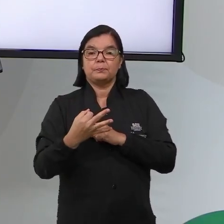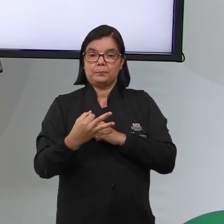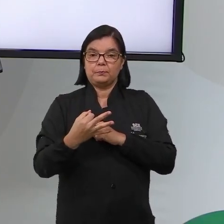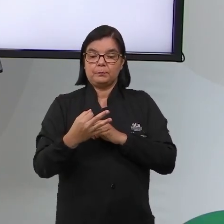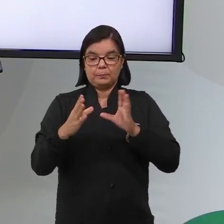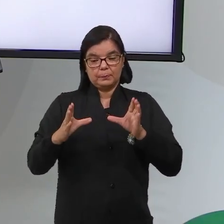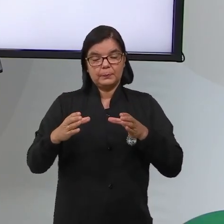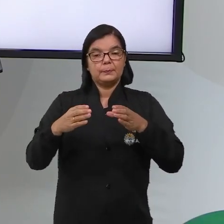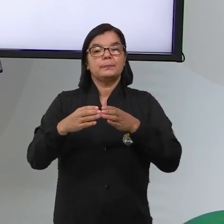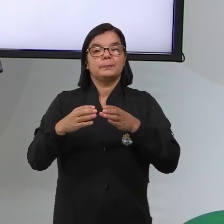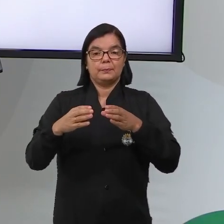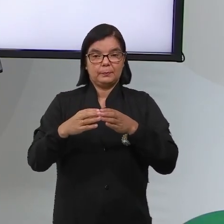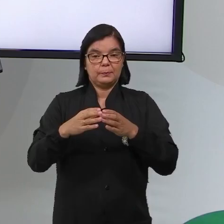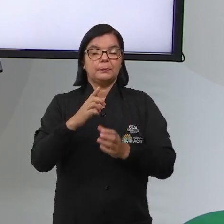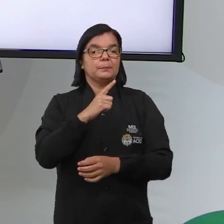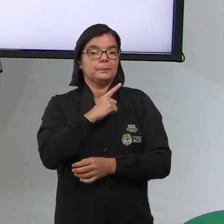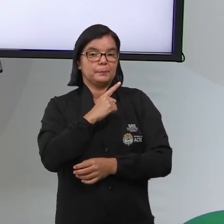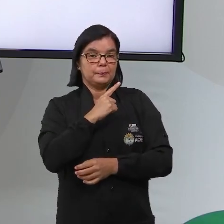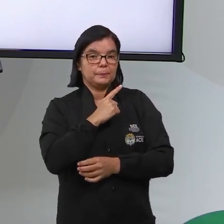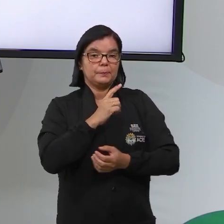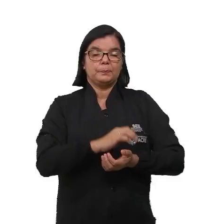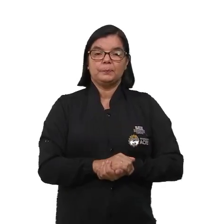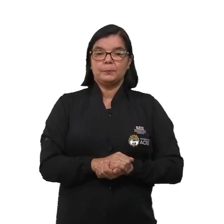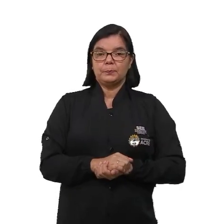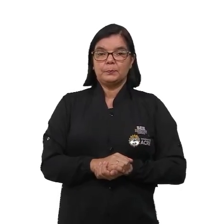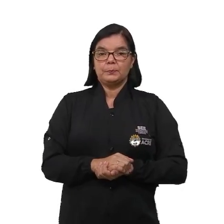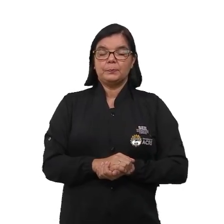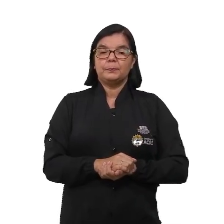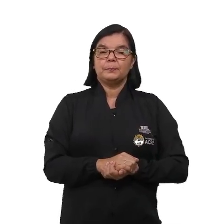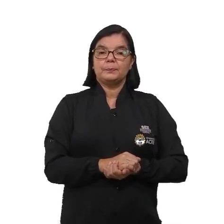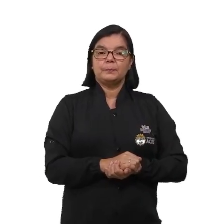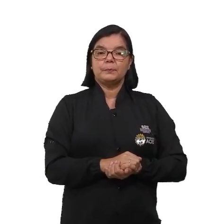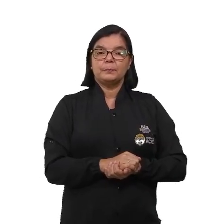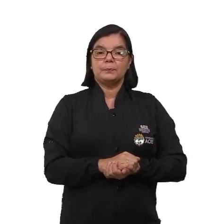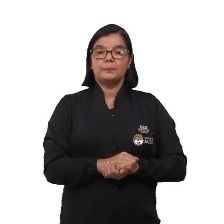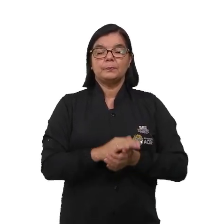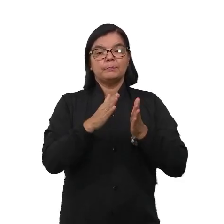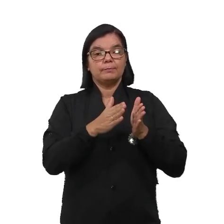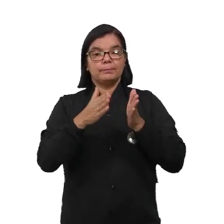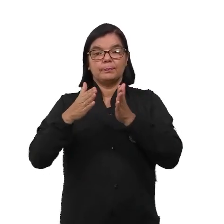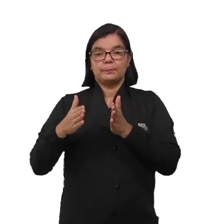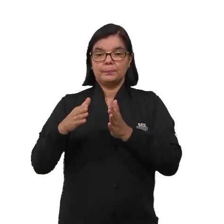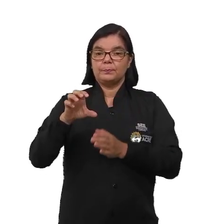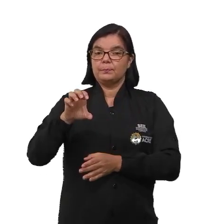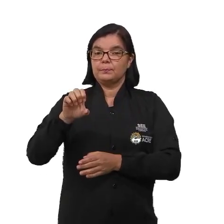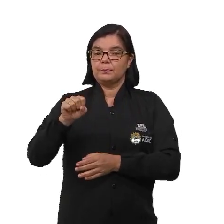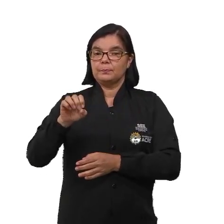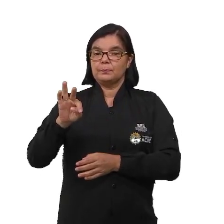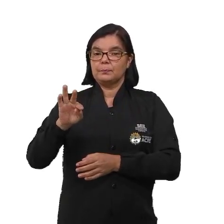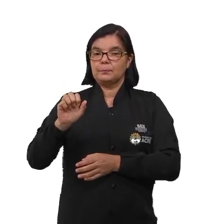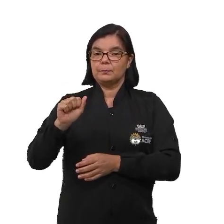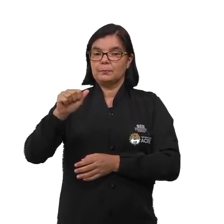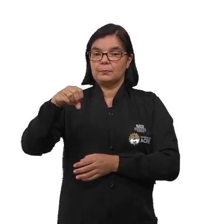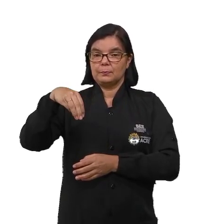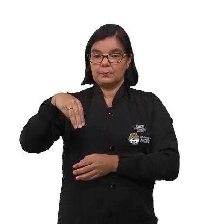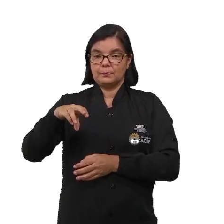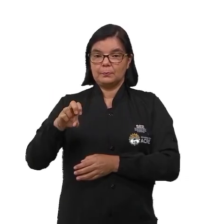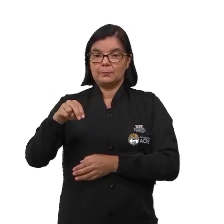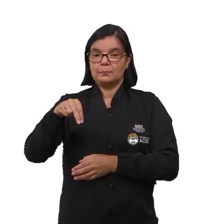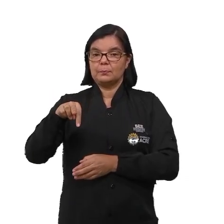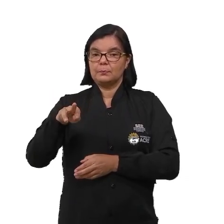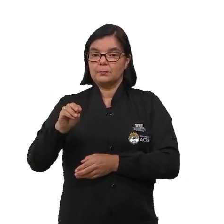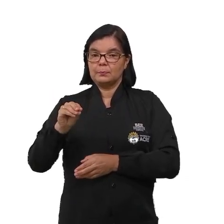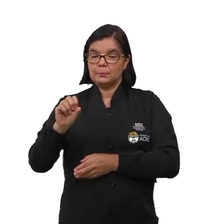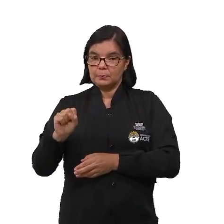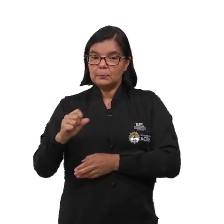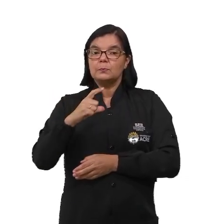de classe que ela possui. Novamente no esquema, e por fim nós temos os estamentos, em